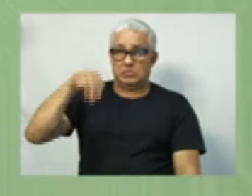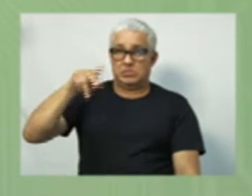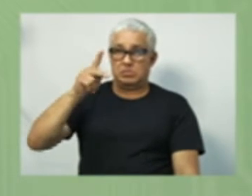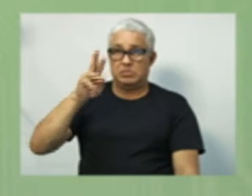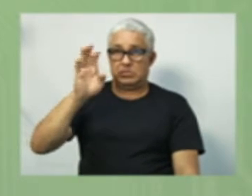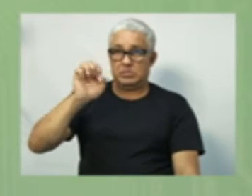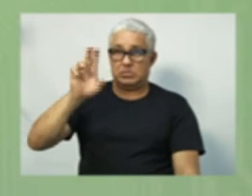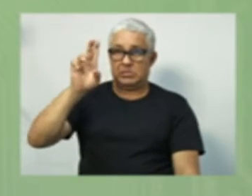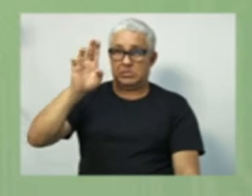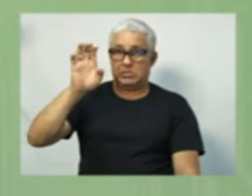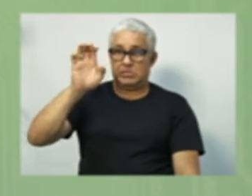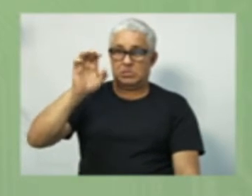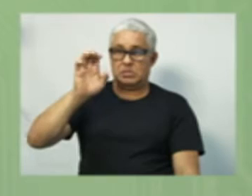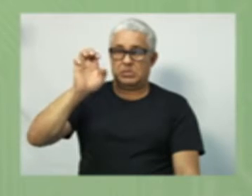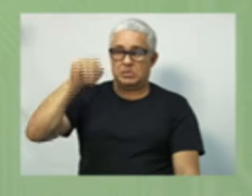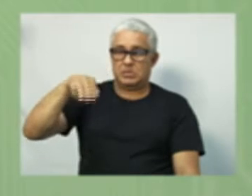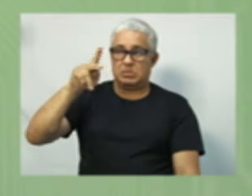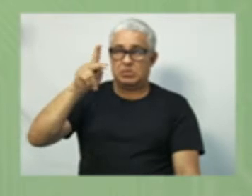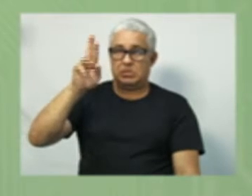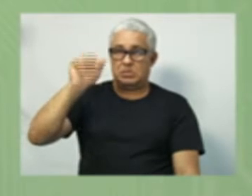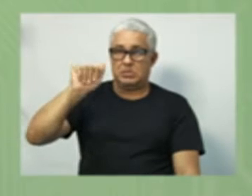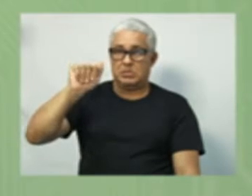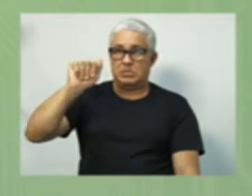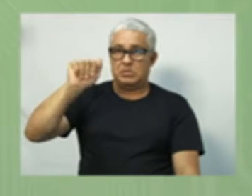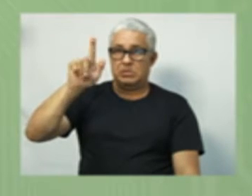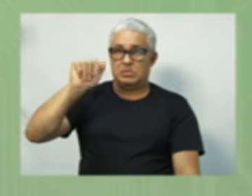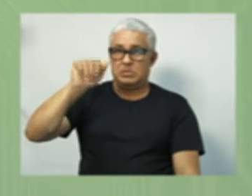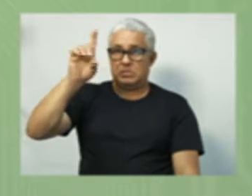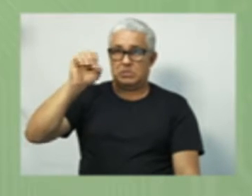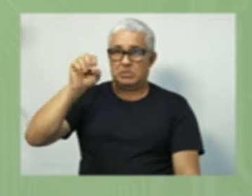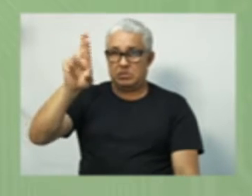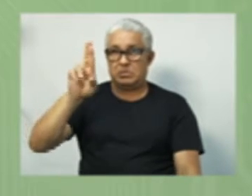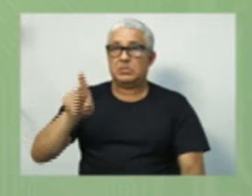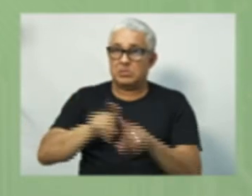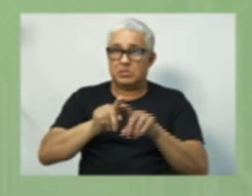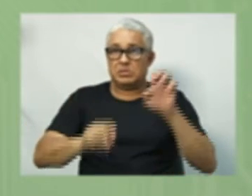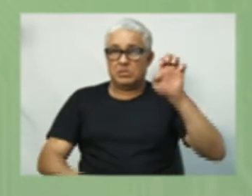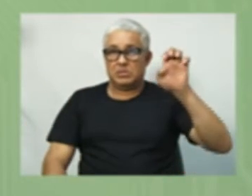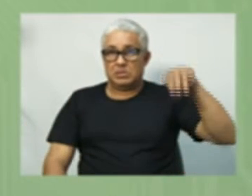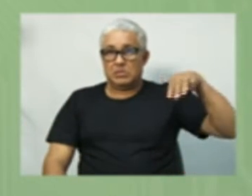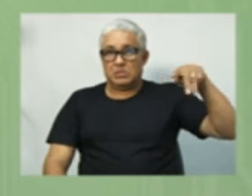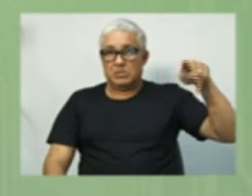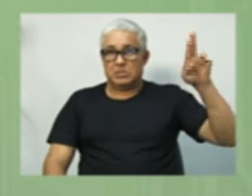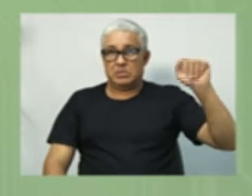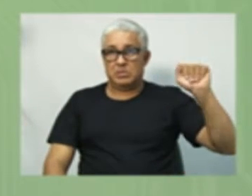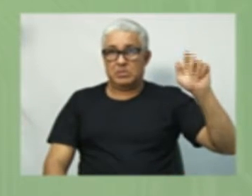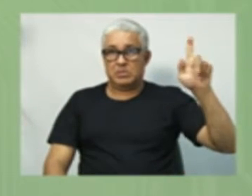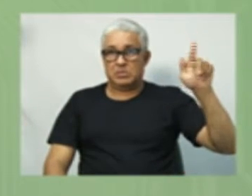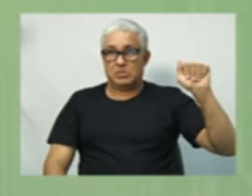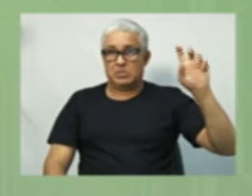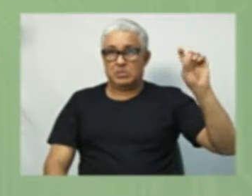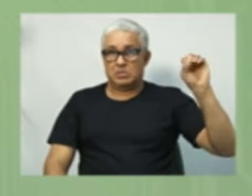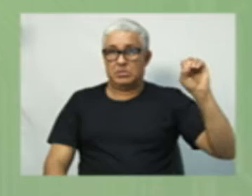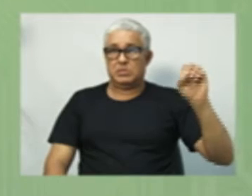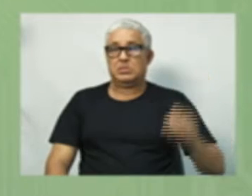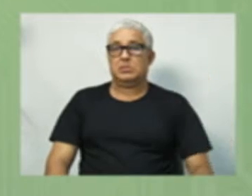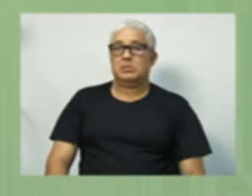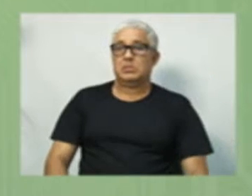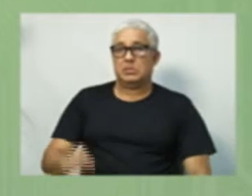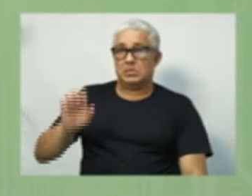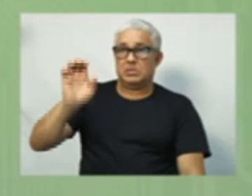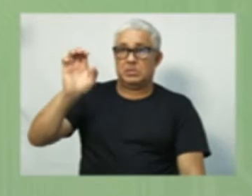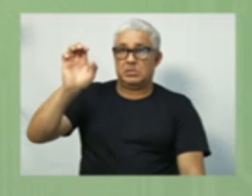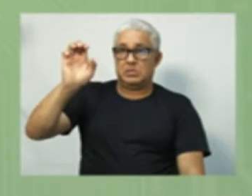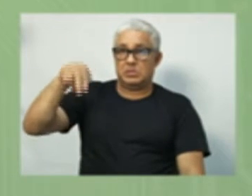o empregador. O empregado é o contribuinte que paga, né? Sai